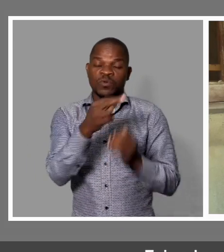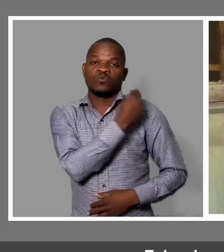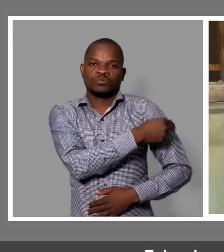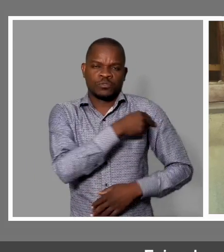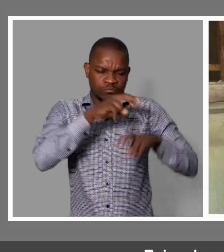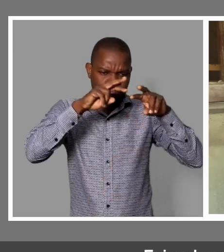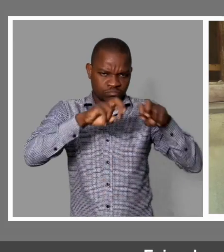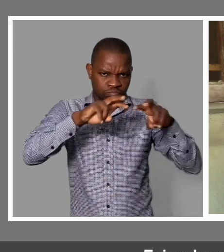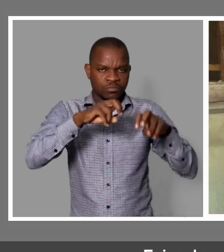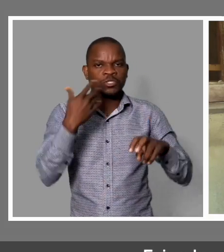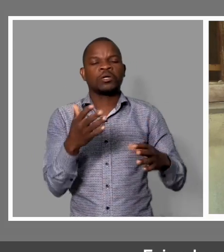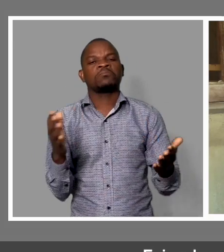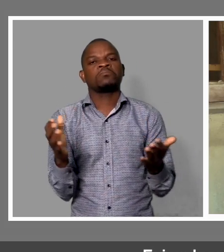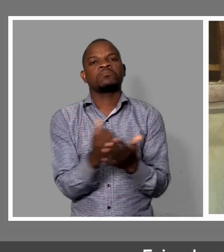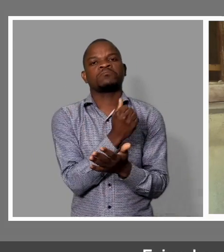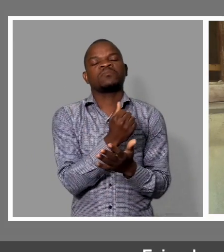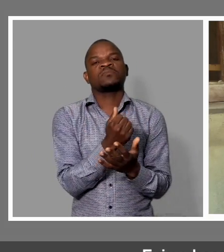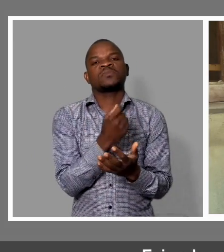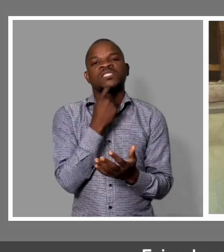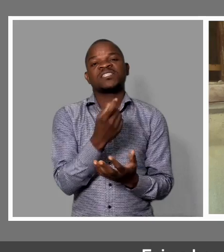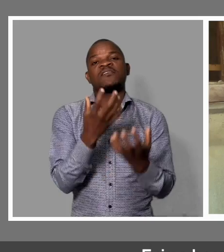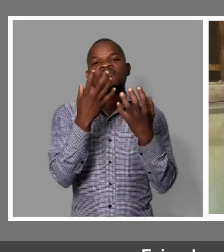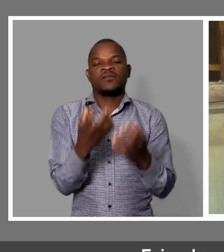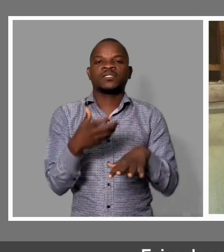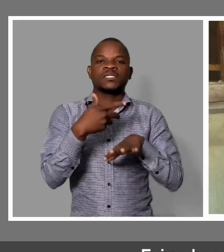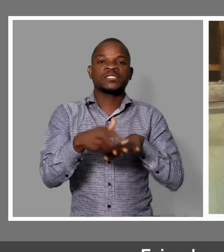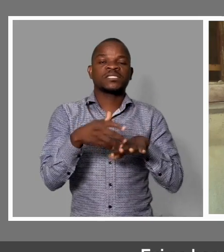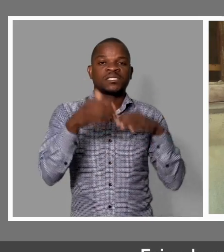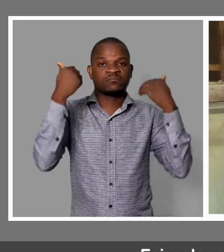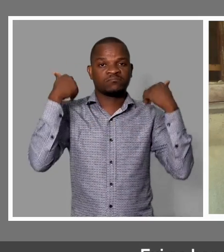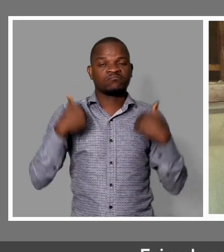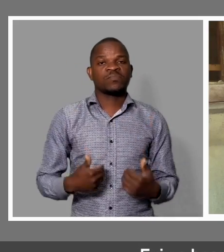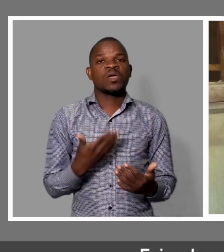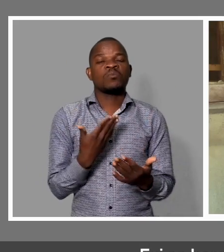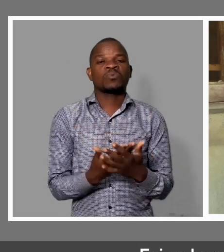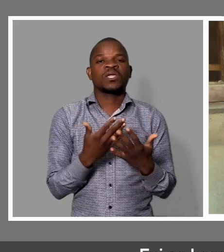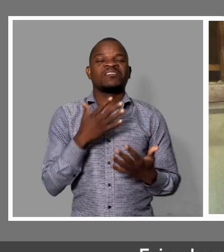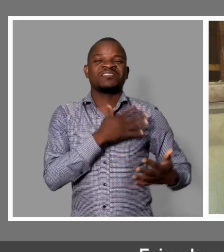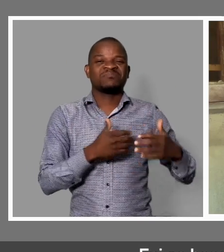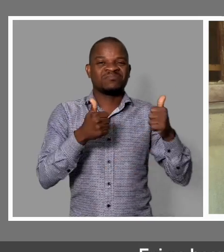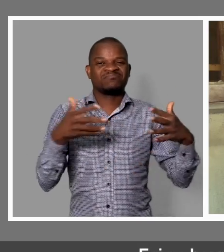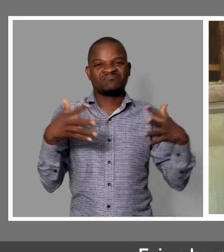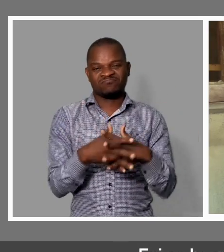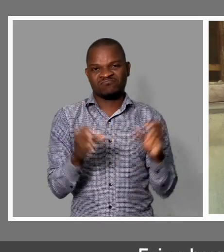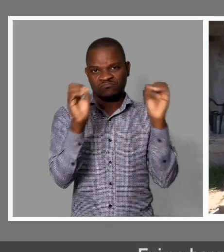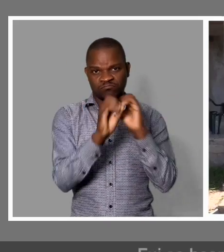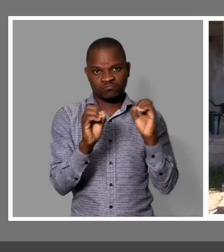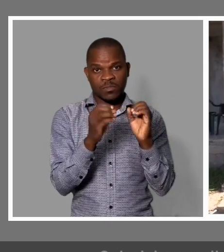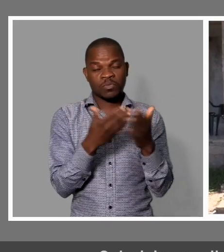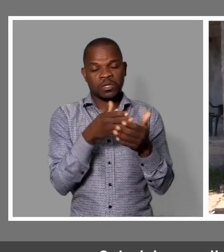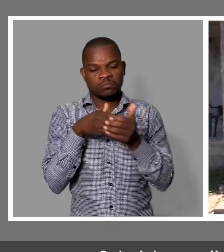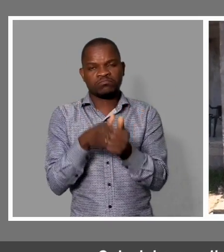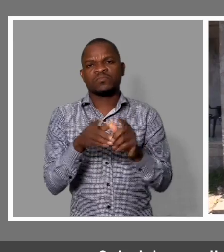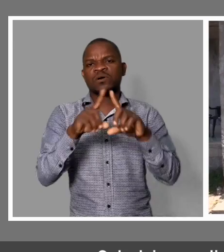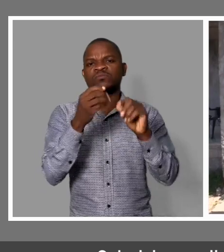fizeram minha análise e o diagnóstico foi de anemia por falta de ferro. O